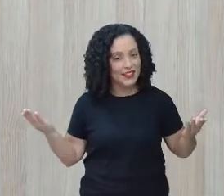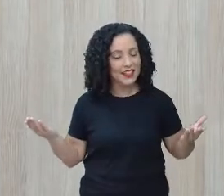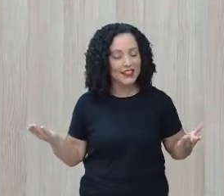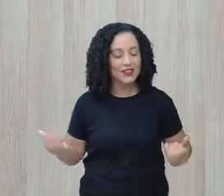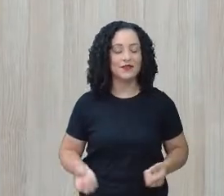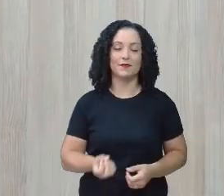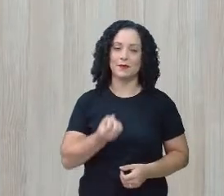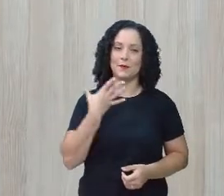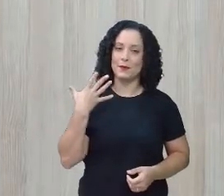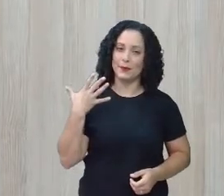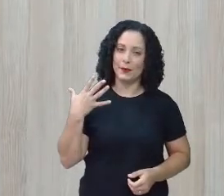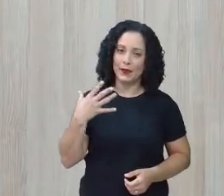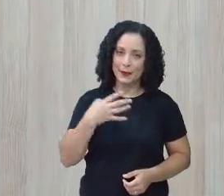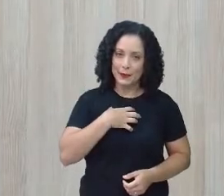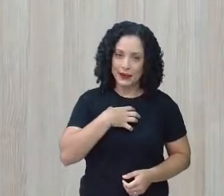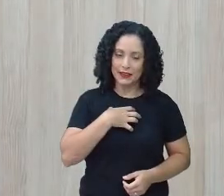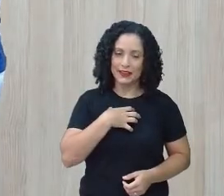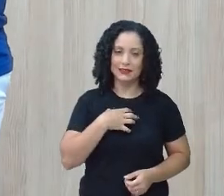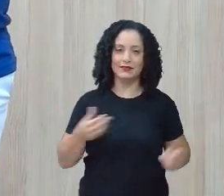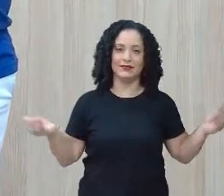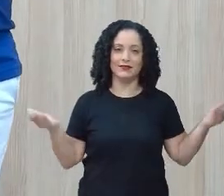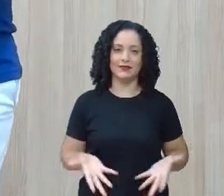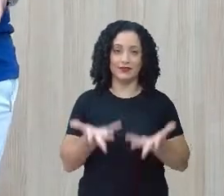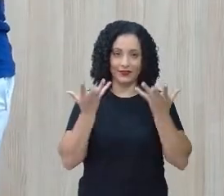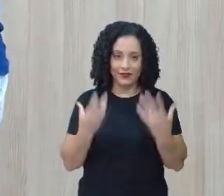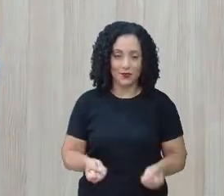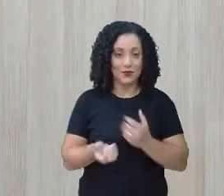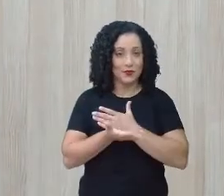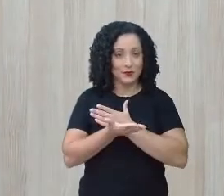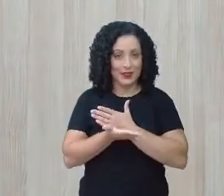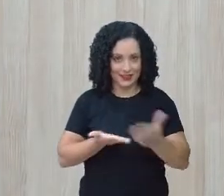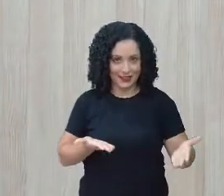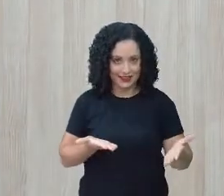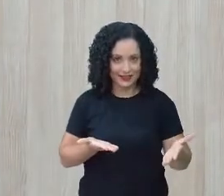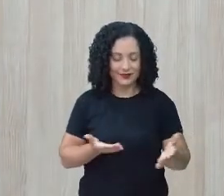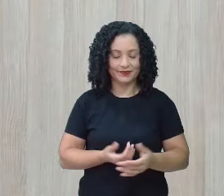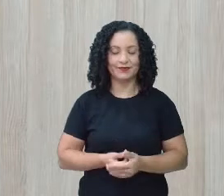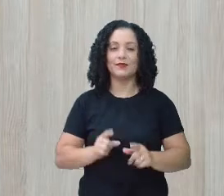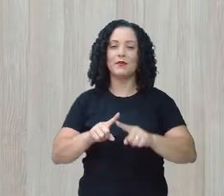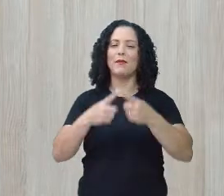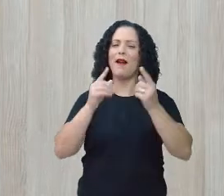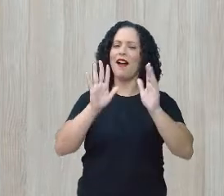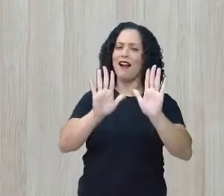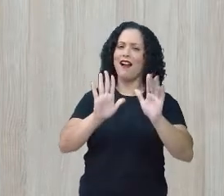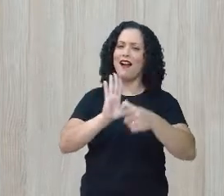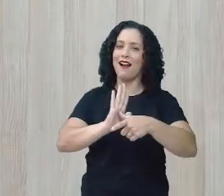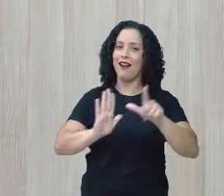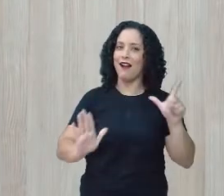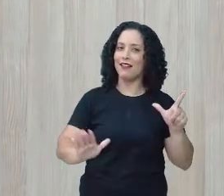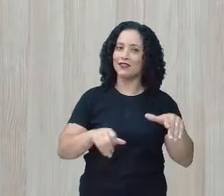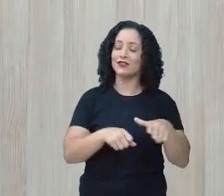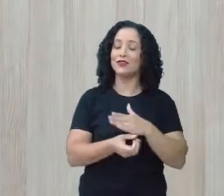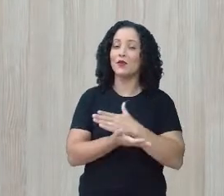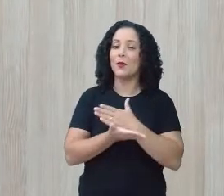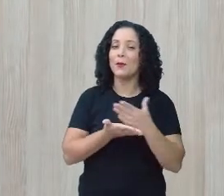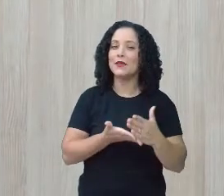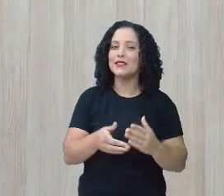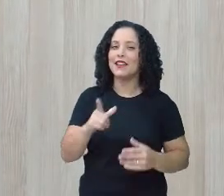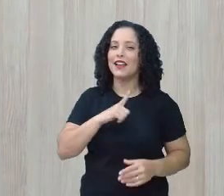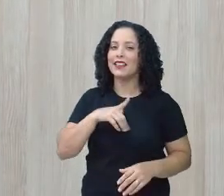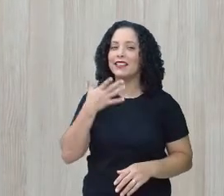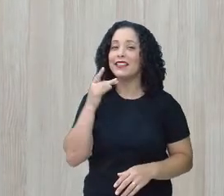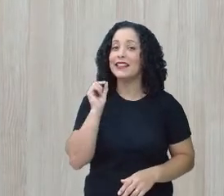estejam bem e vamos começar, né? Mas antes da gente começar, quem aqui está aqui